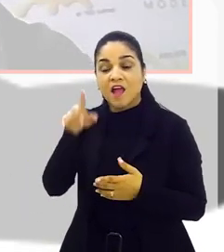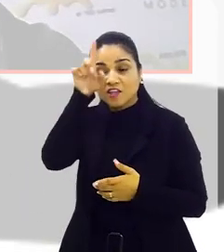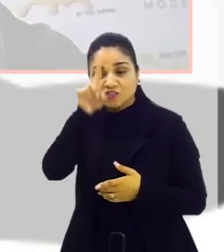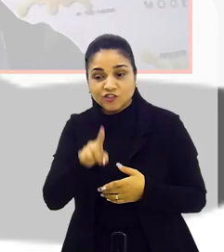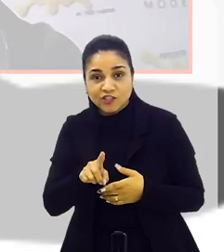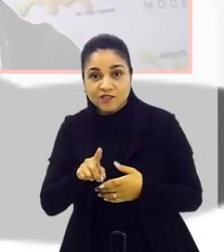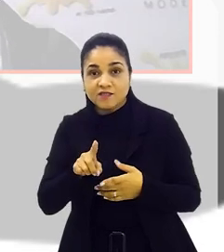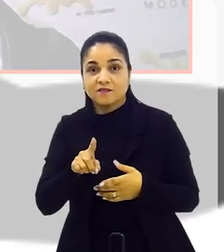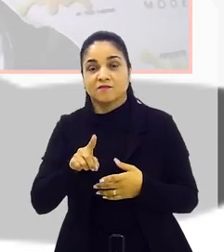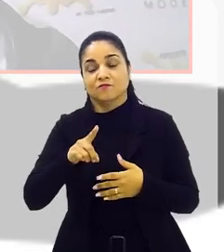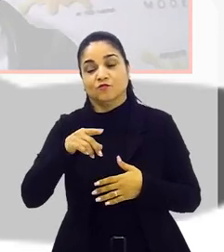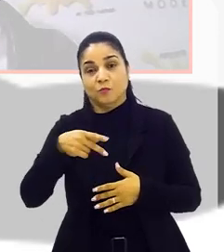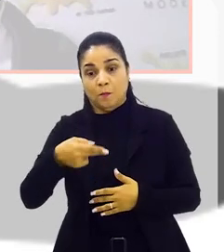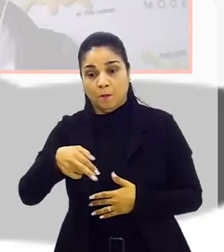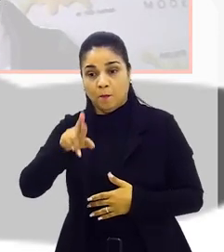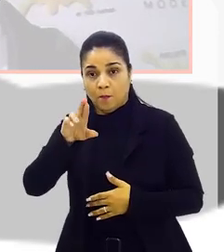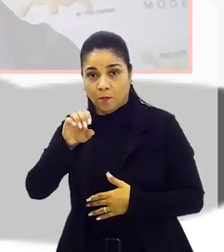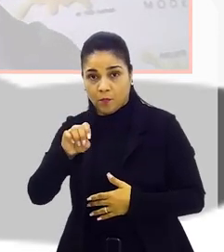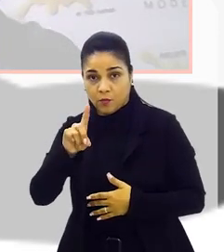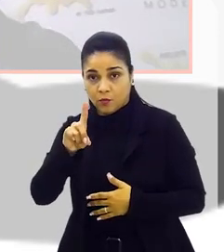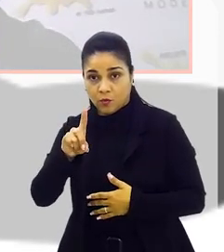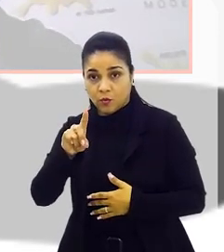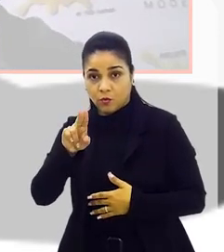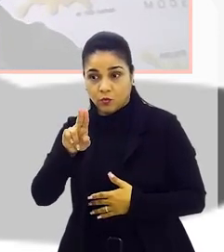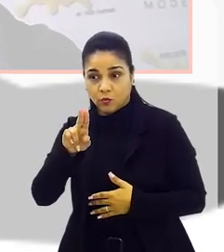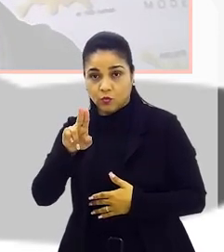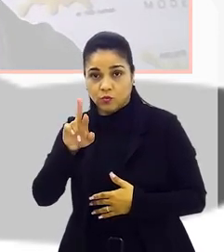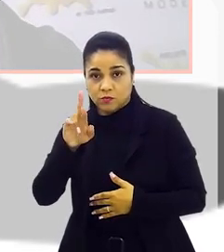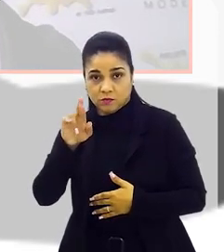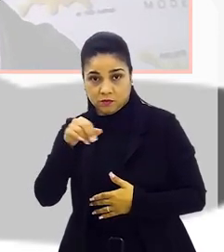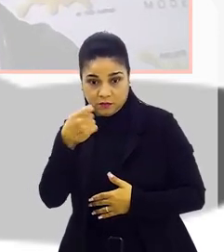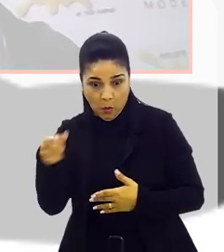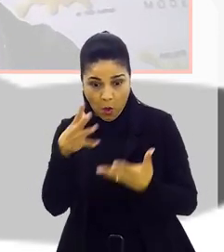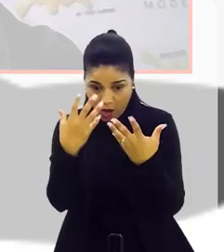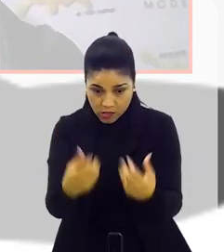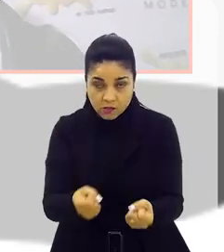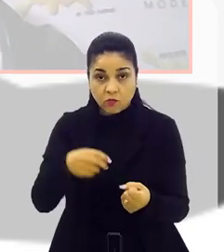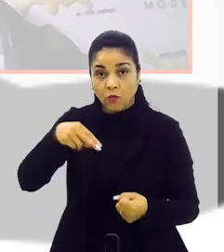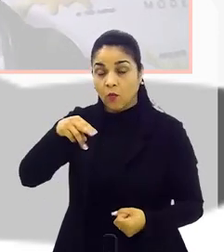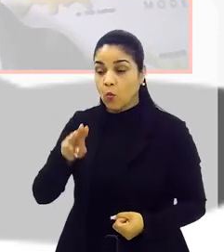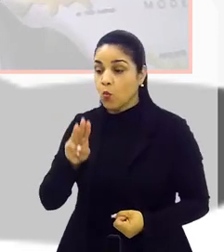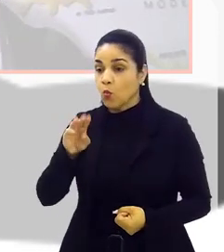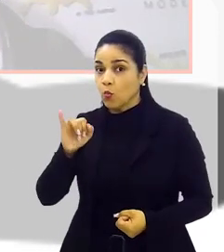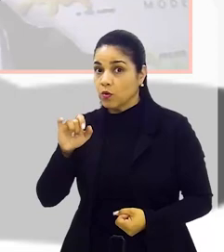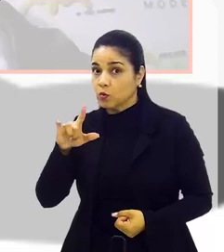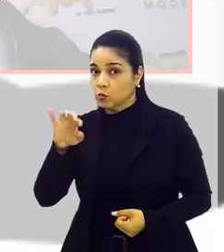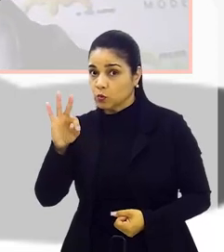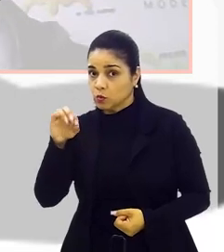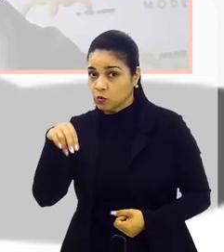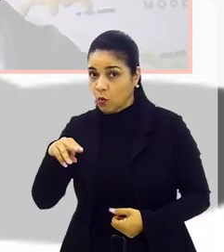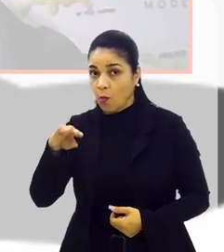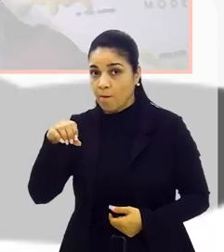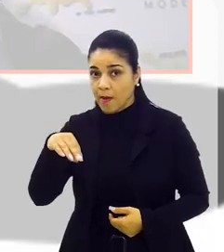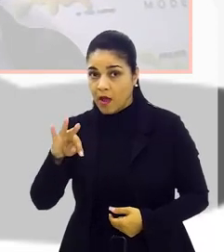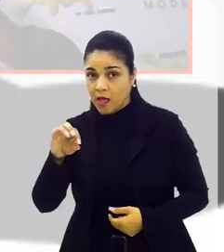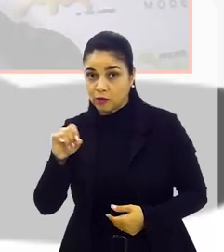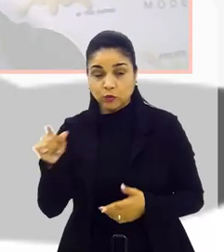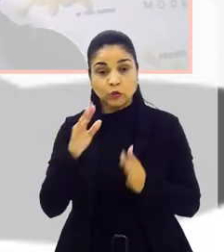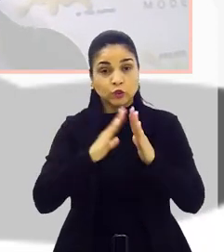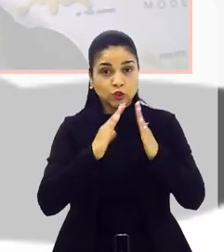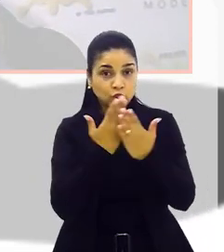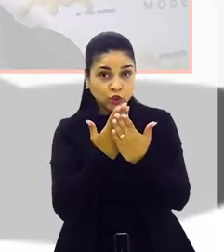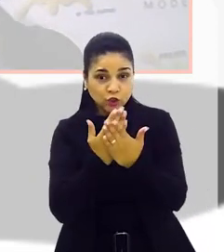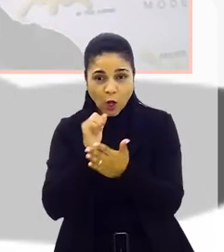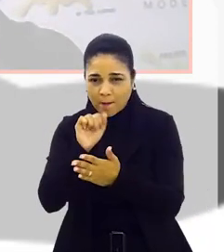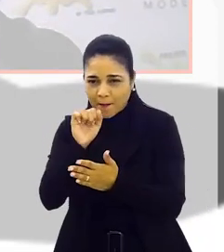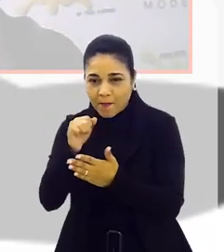para fazer a direção de produção para mim, e ele topou fazer o Wilton Matos. E o Wilton Matos ia para Tijuca bater nas